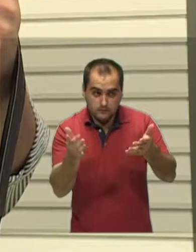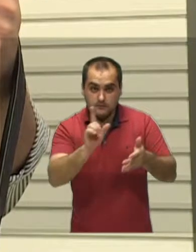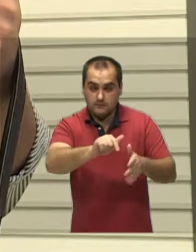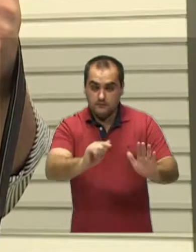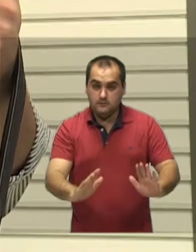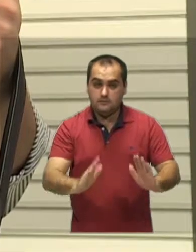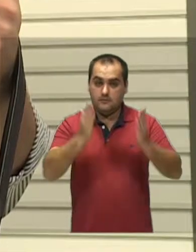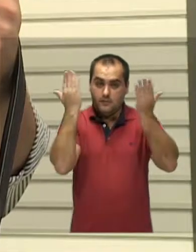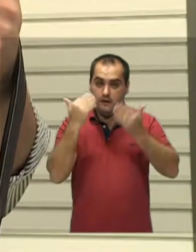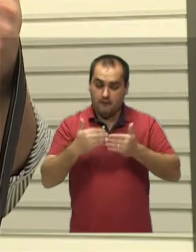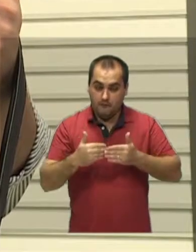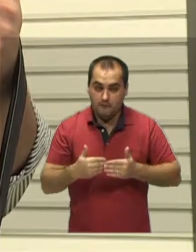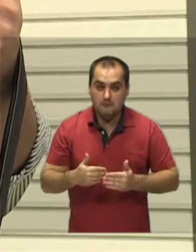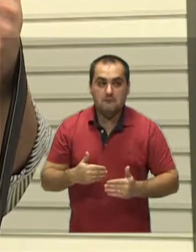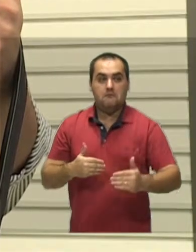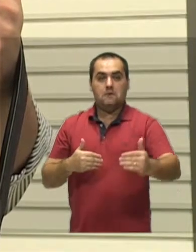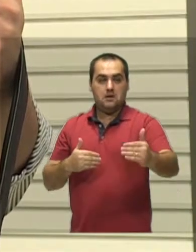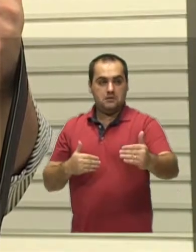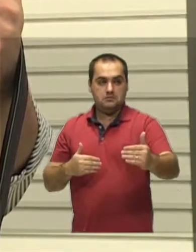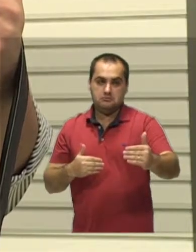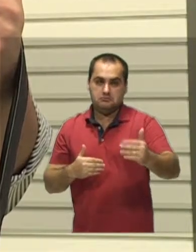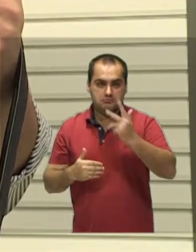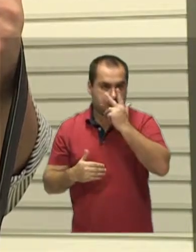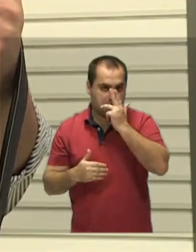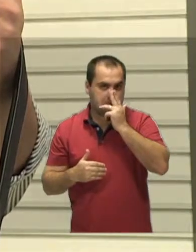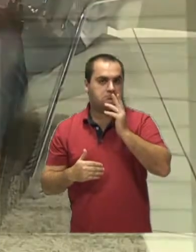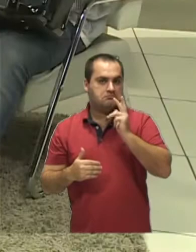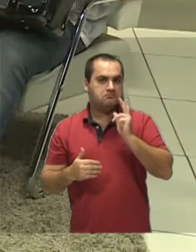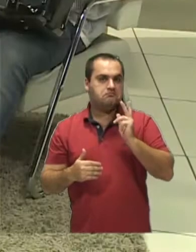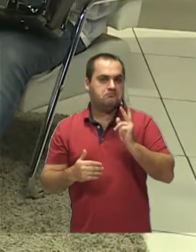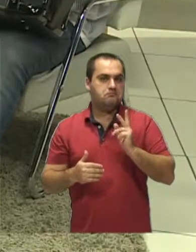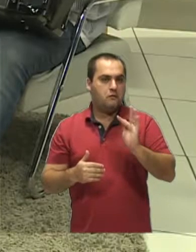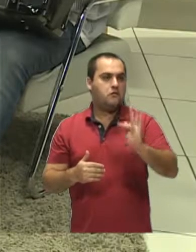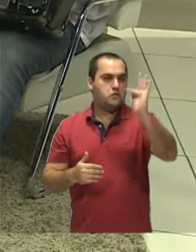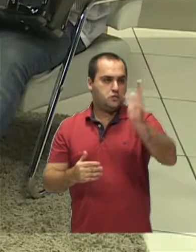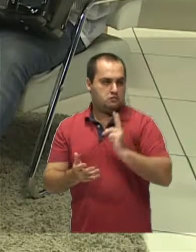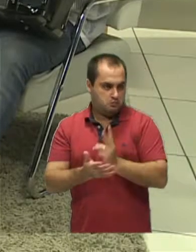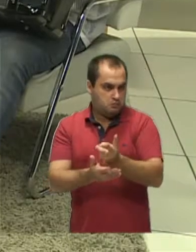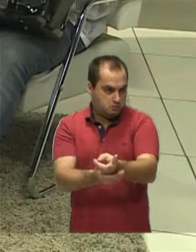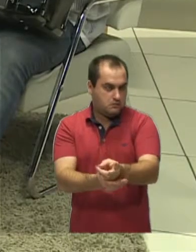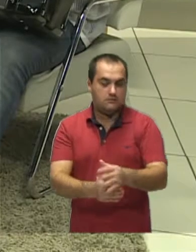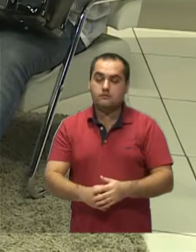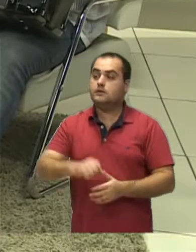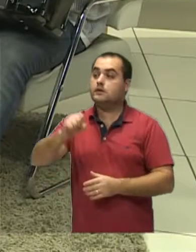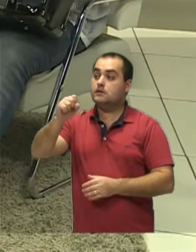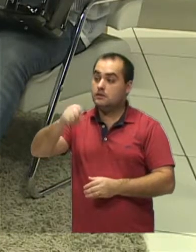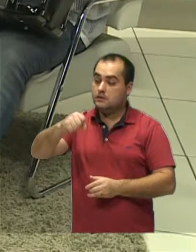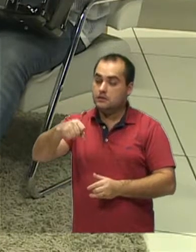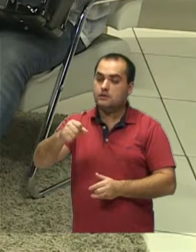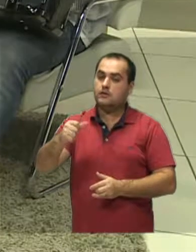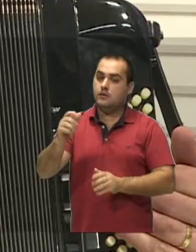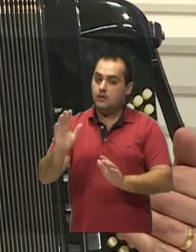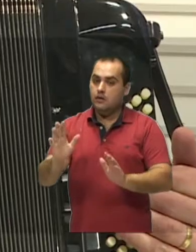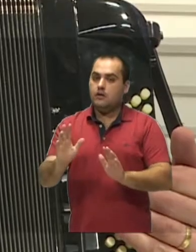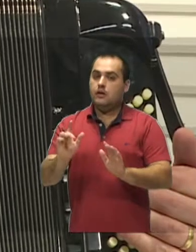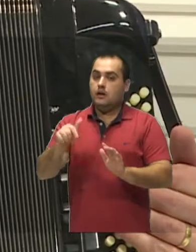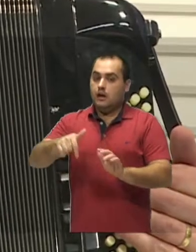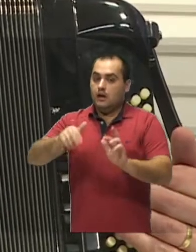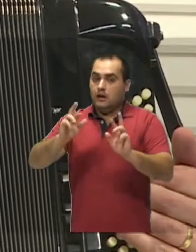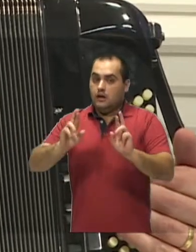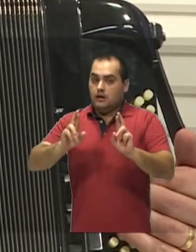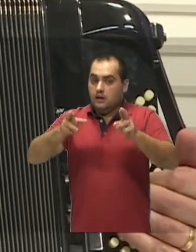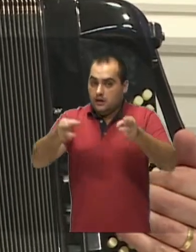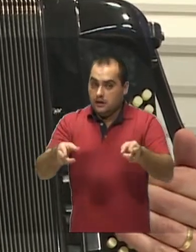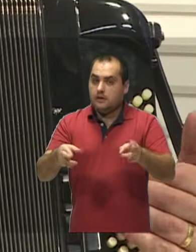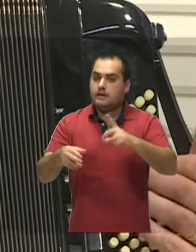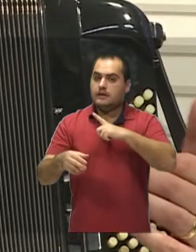que vai pegar um ritmo e certamente ele vai ter continuidade. Eu falo que a nossa região aqui, ela tem